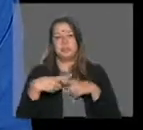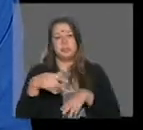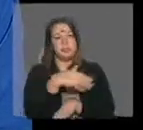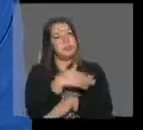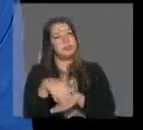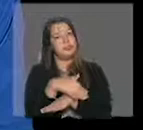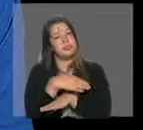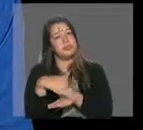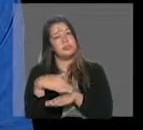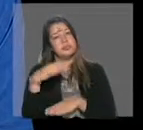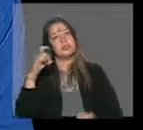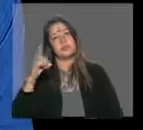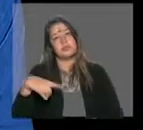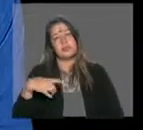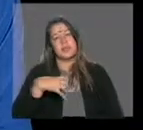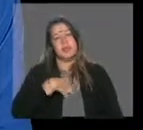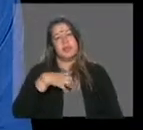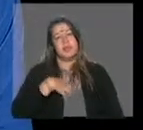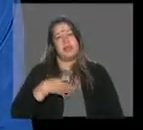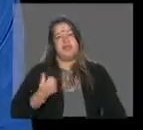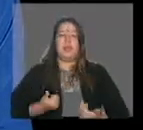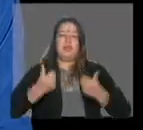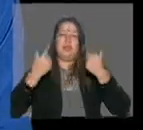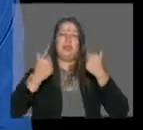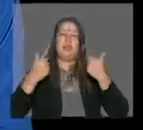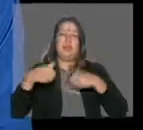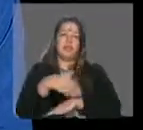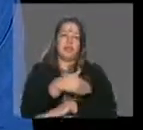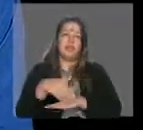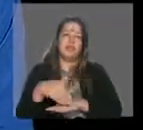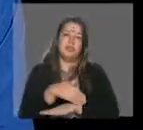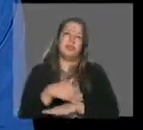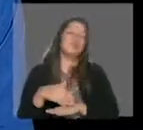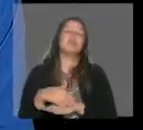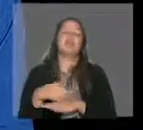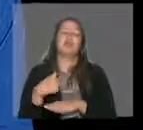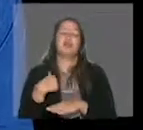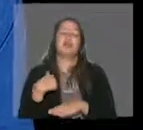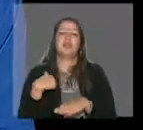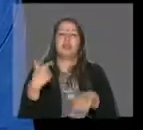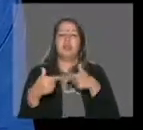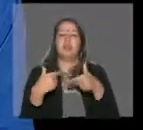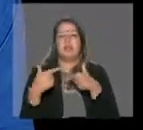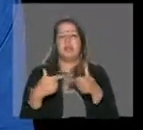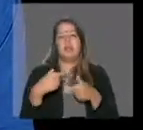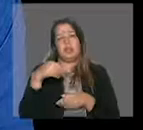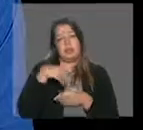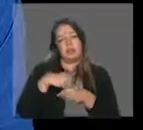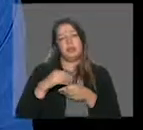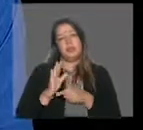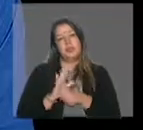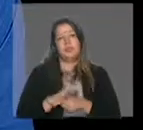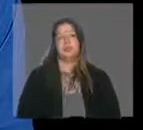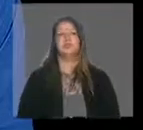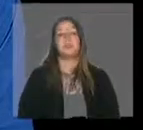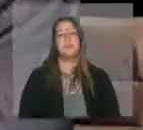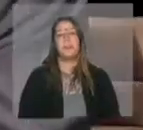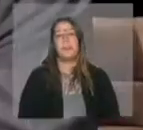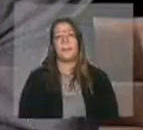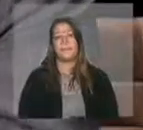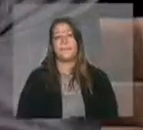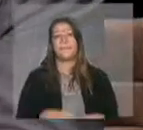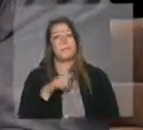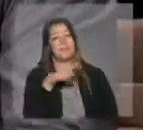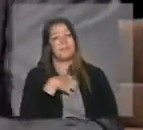rua as pessoas se sentem mais à vontade na rua. E é o que eu tento trabalhar isso dentro da minha obra. E